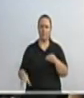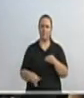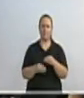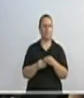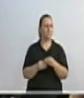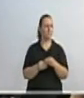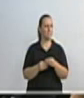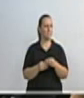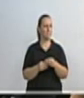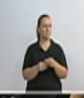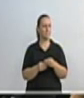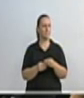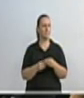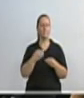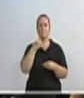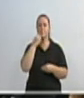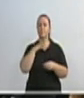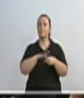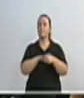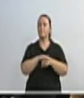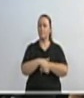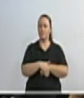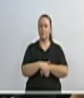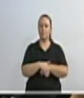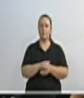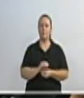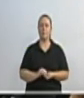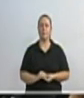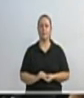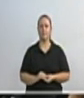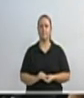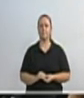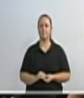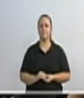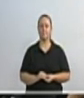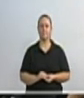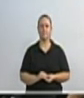Ivo? Então, boa noite e à vontade.